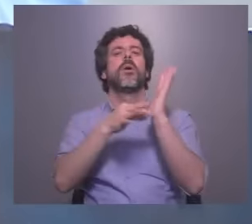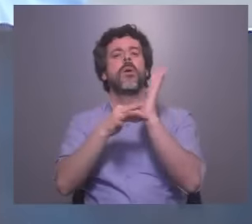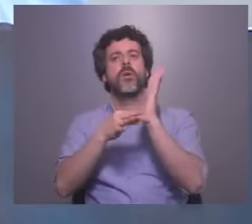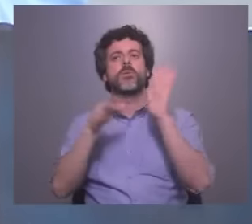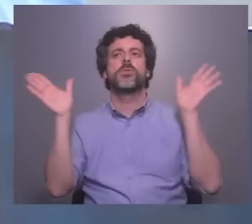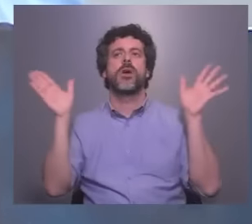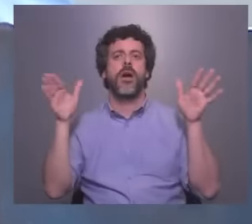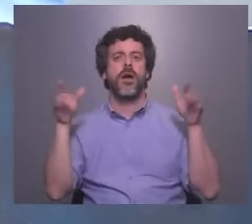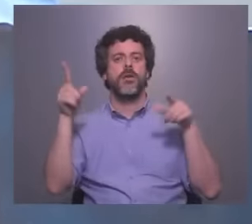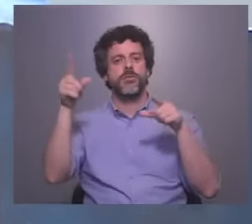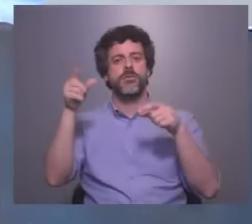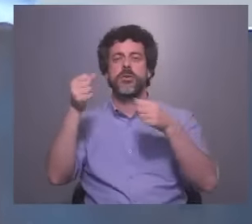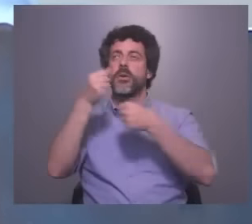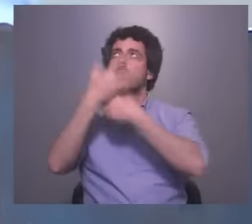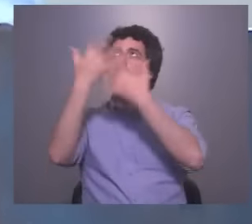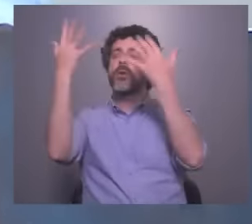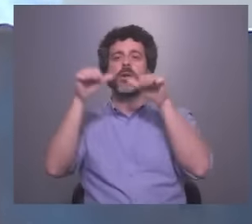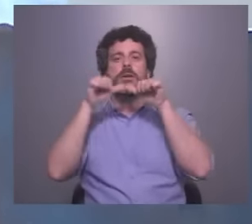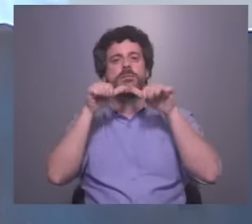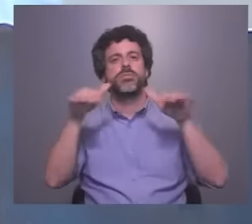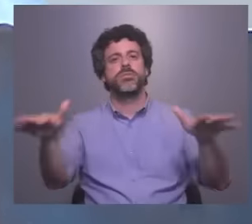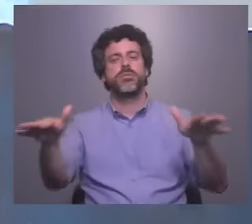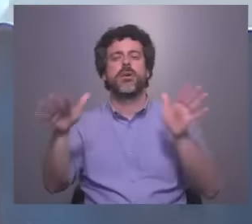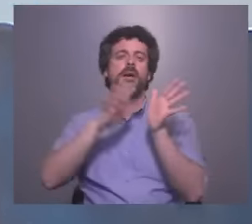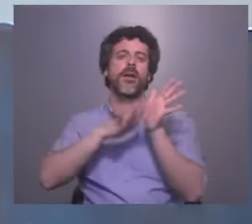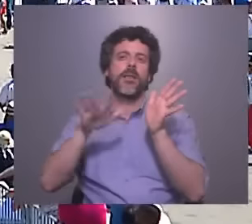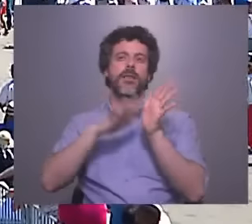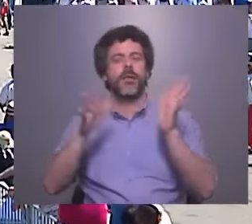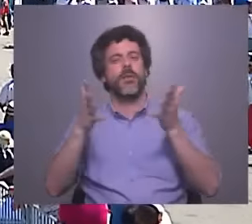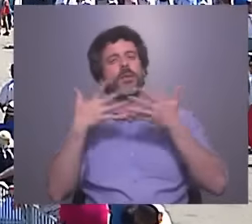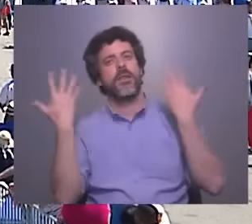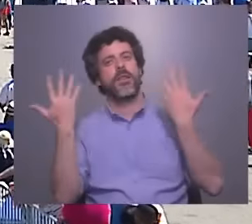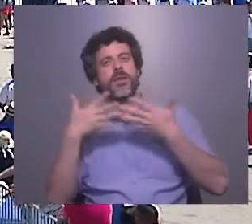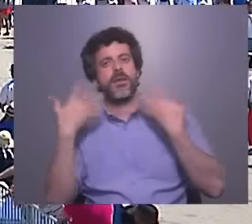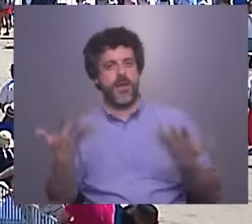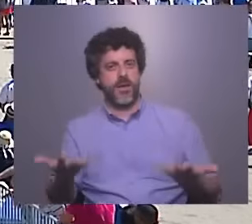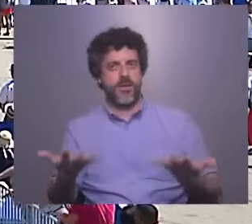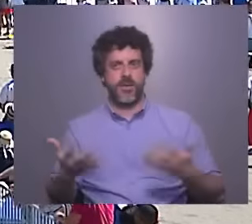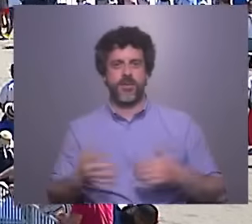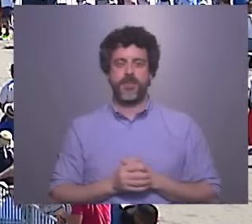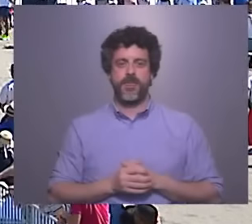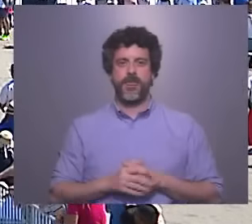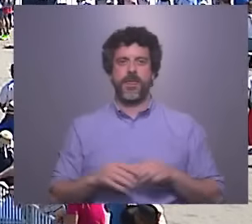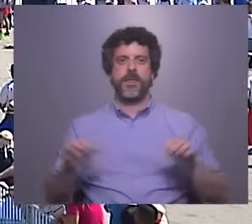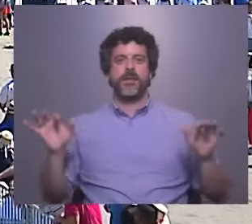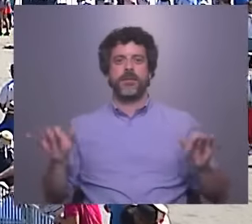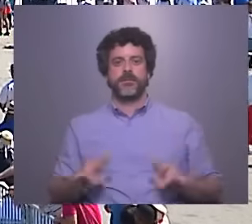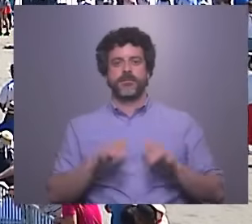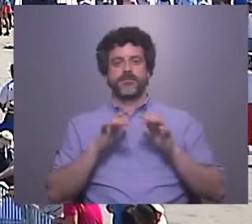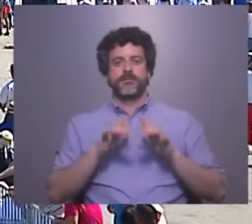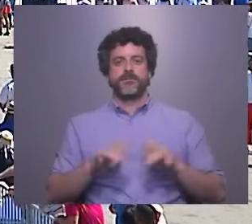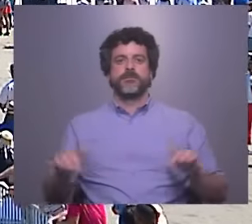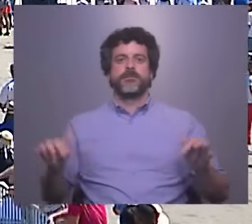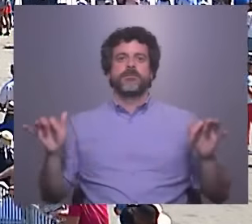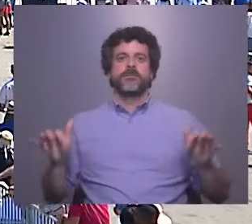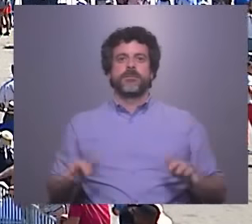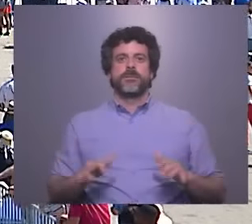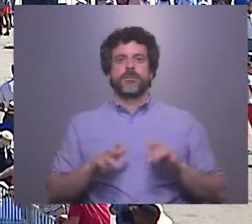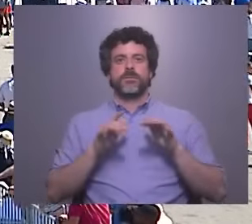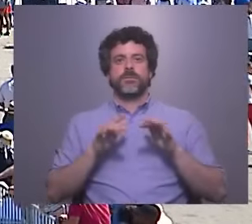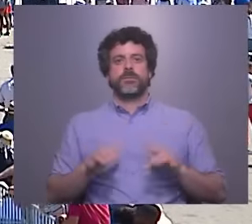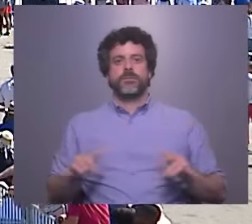de Cristo e templo do Espírito Santo, para louvor da vossa infinita sabedoria. Por isso, com todos os coros